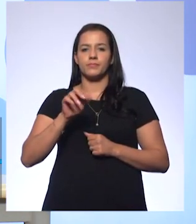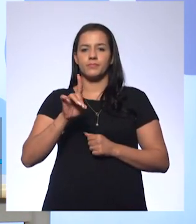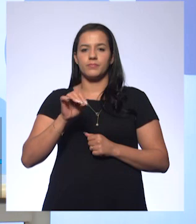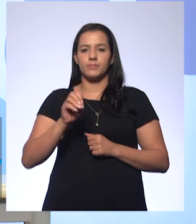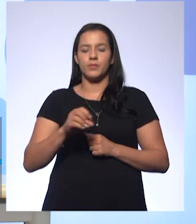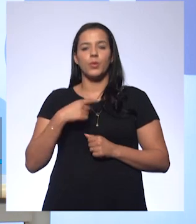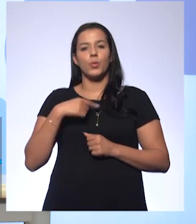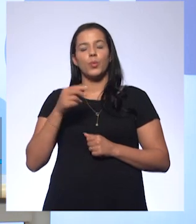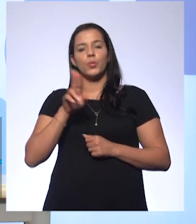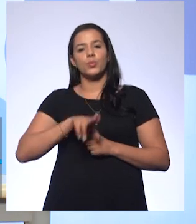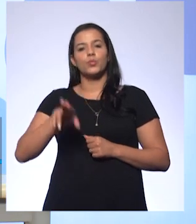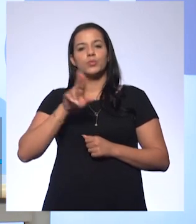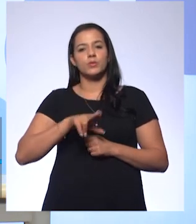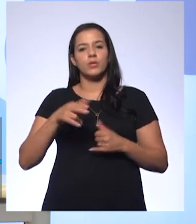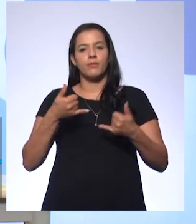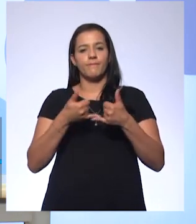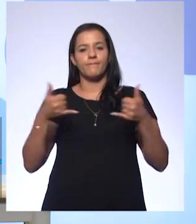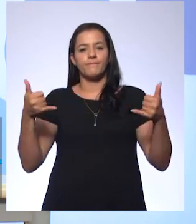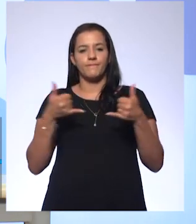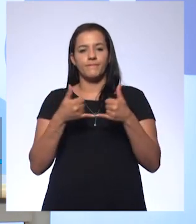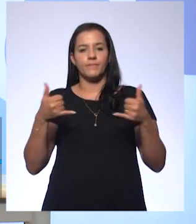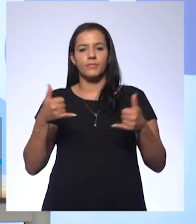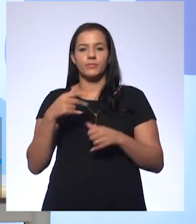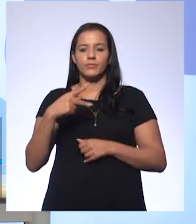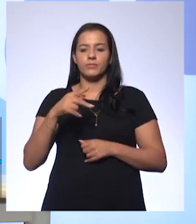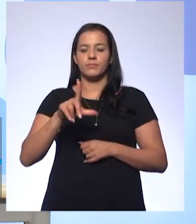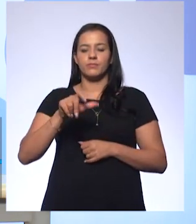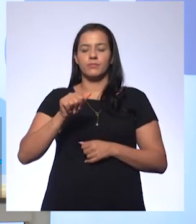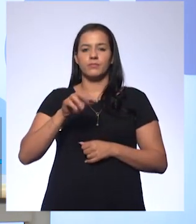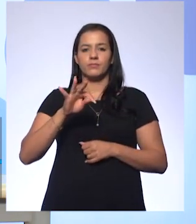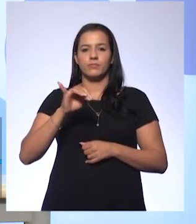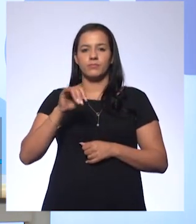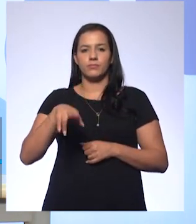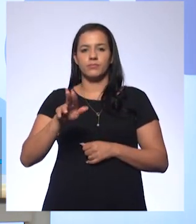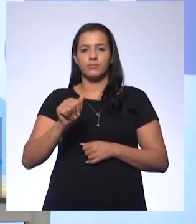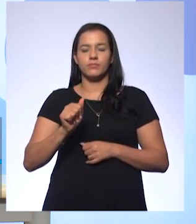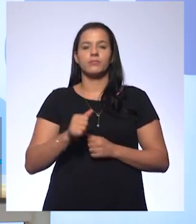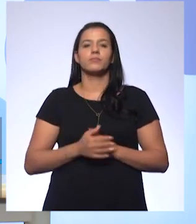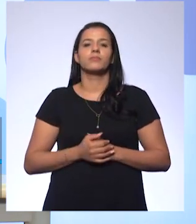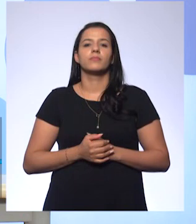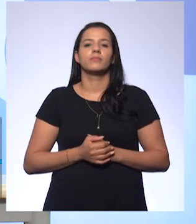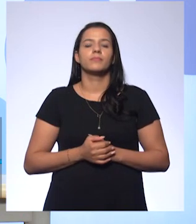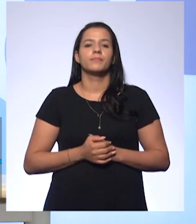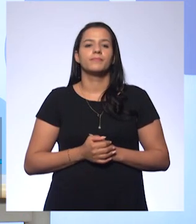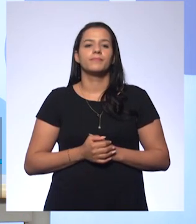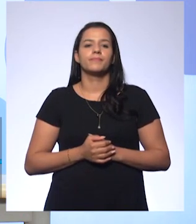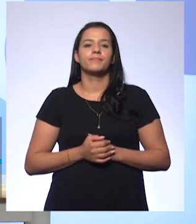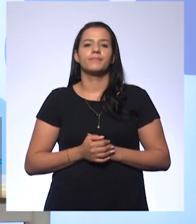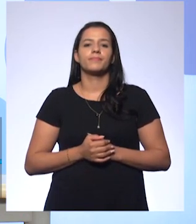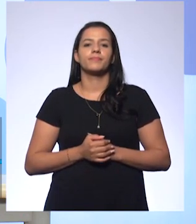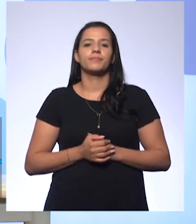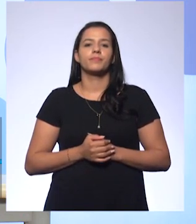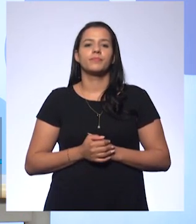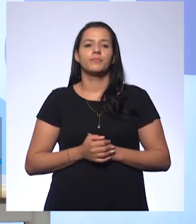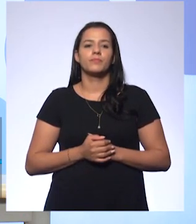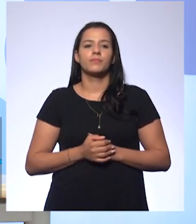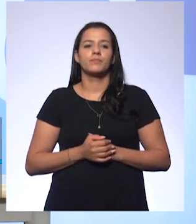para distribuição eletrônica? Ele não tem restrições. Isso é uma sugestão que a professora Paul Eleise está dando aqui,